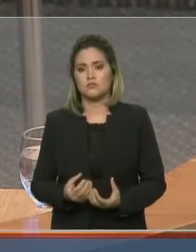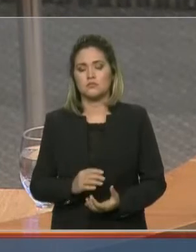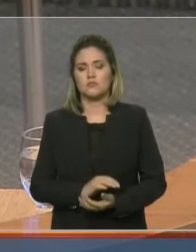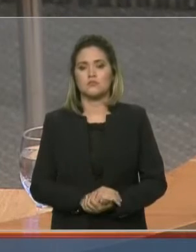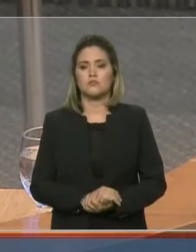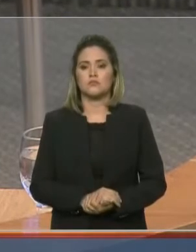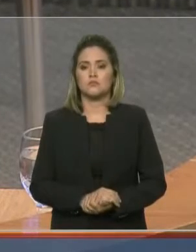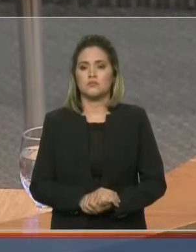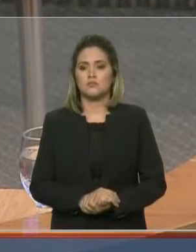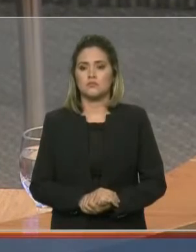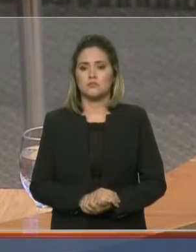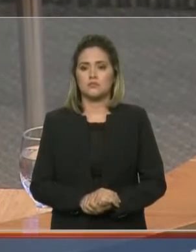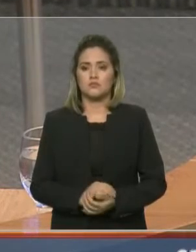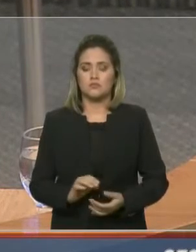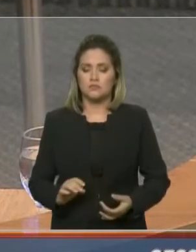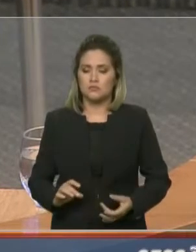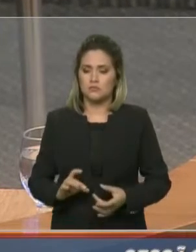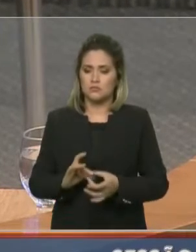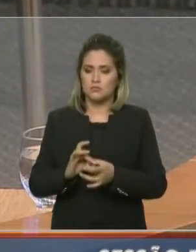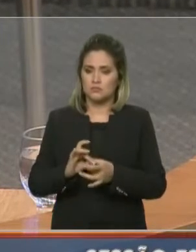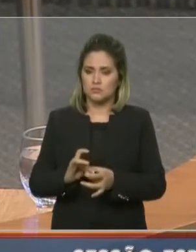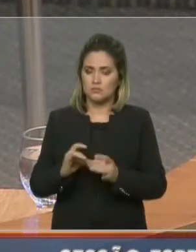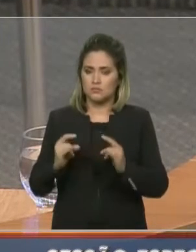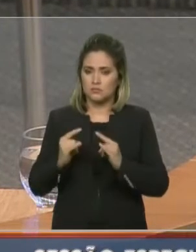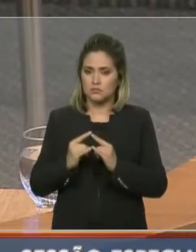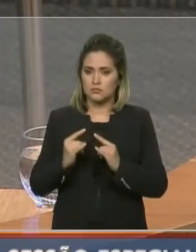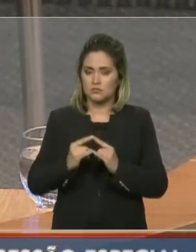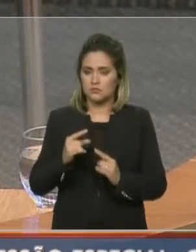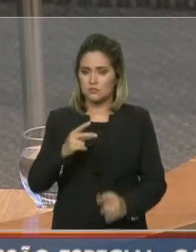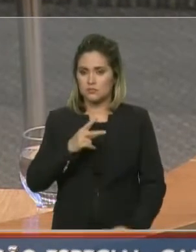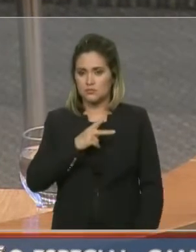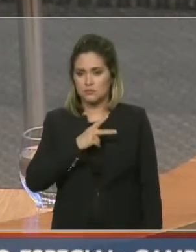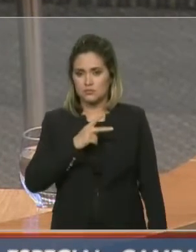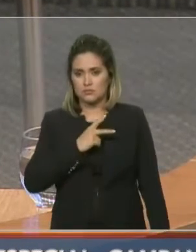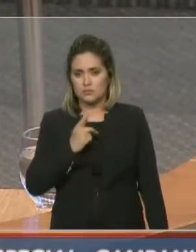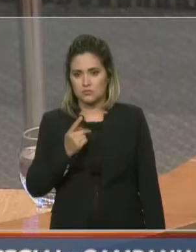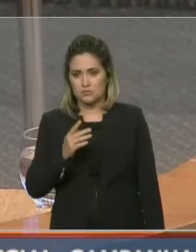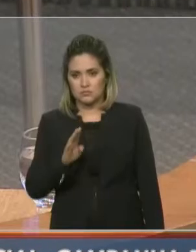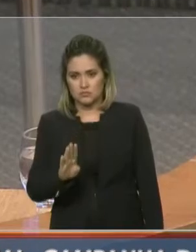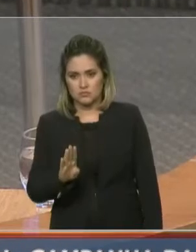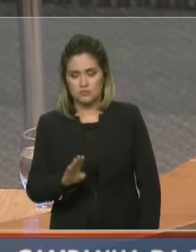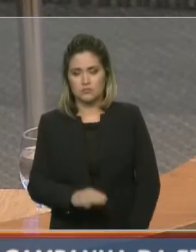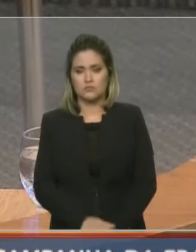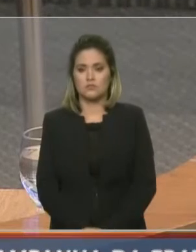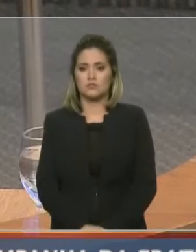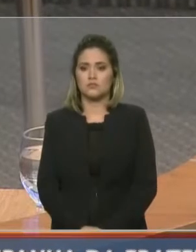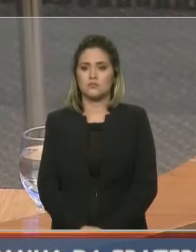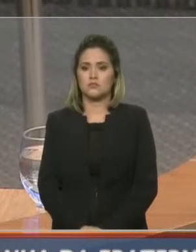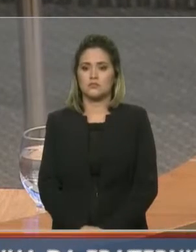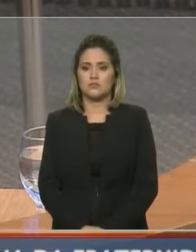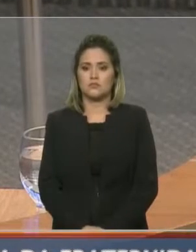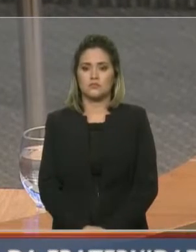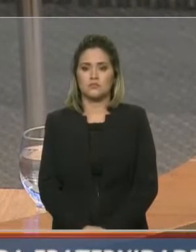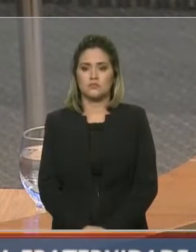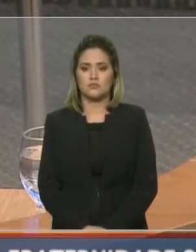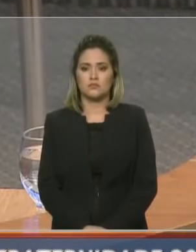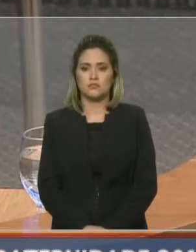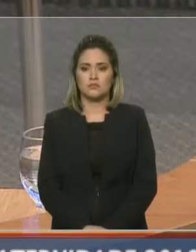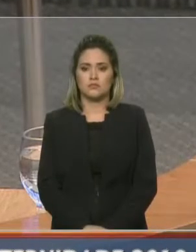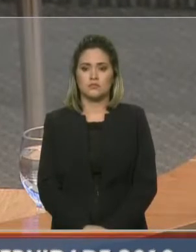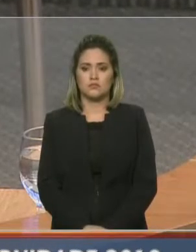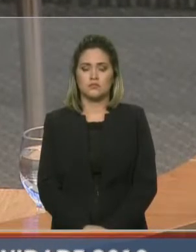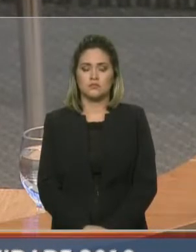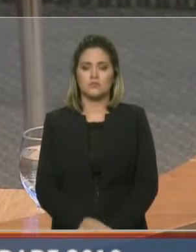geral, em parceria com instituições privadas e públicas, para a realização do bem